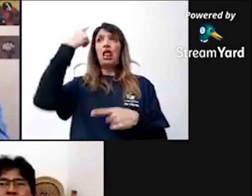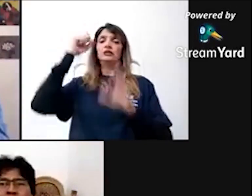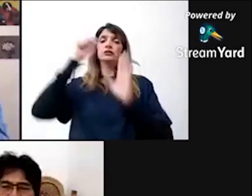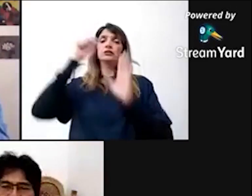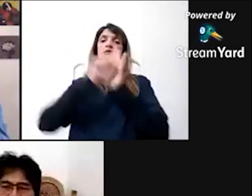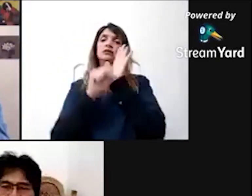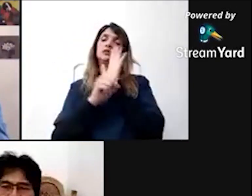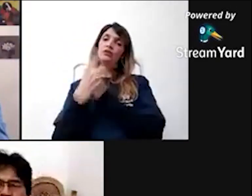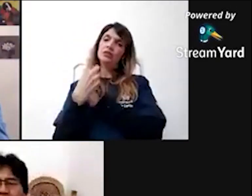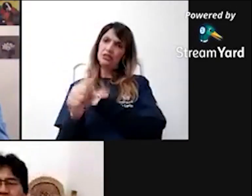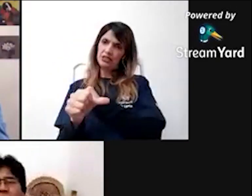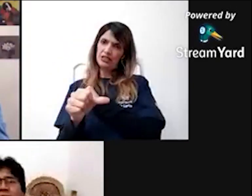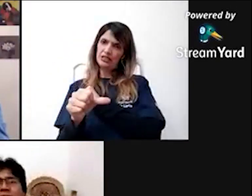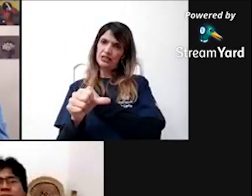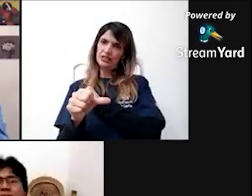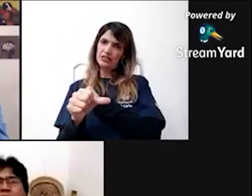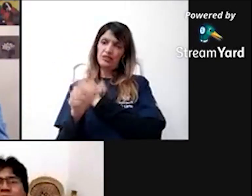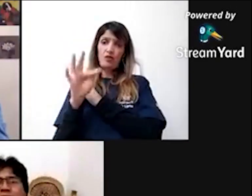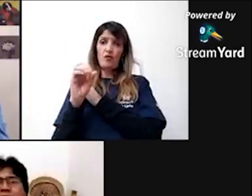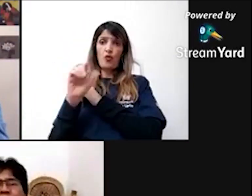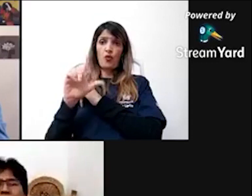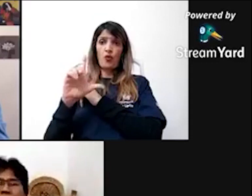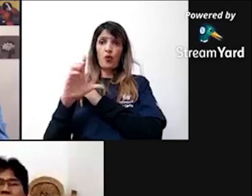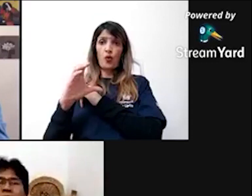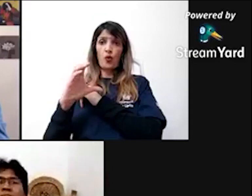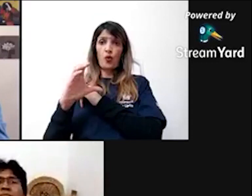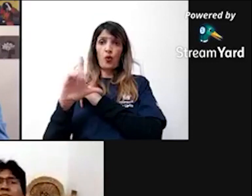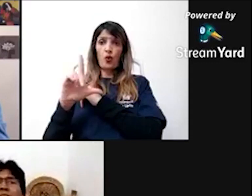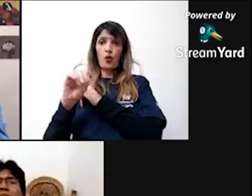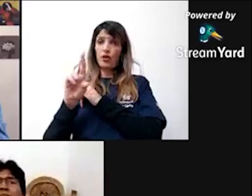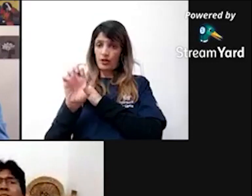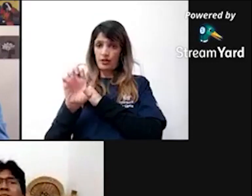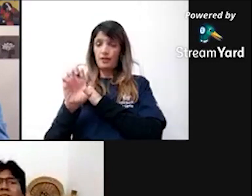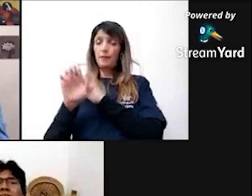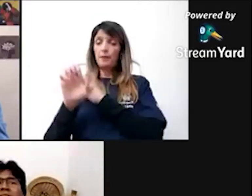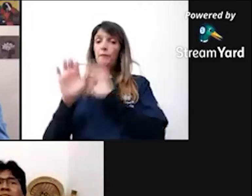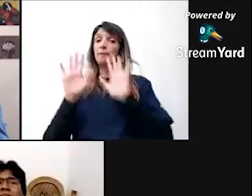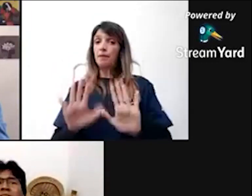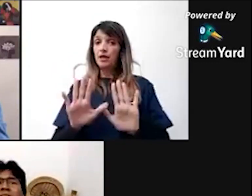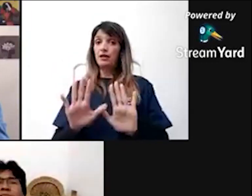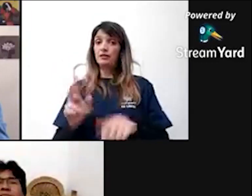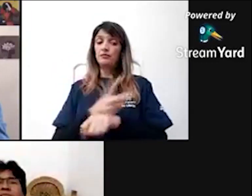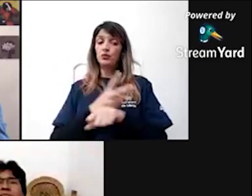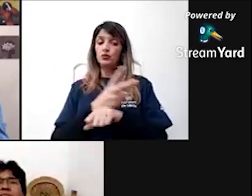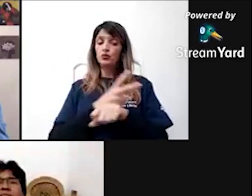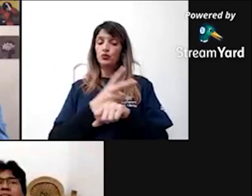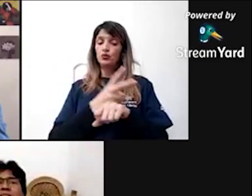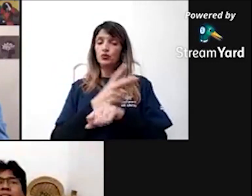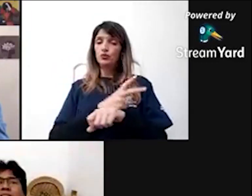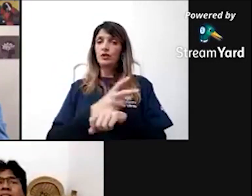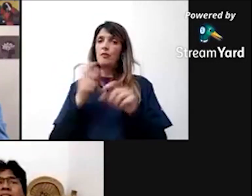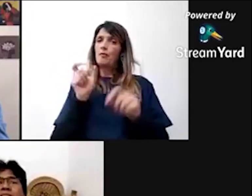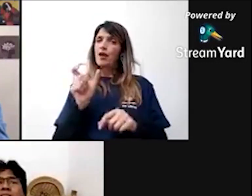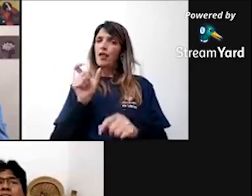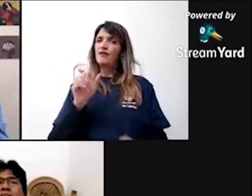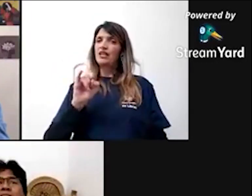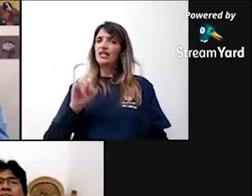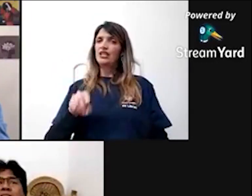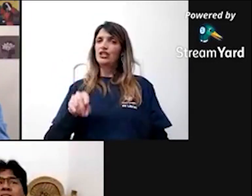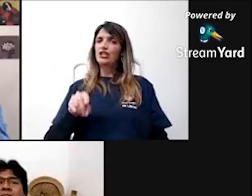está ligado ao folclore. No entanto, quando a gente busca a palavra indígena, nós